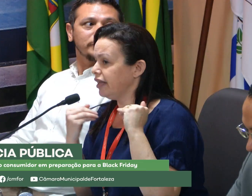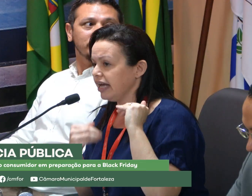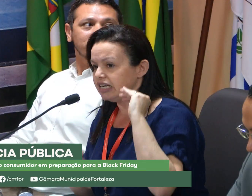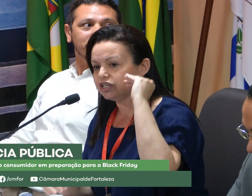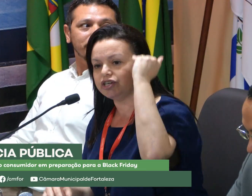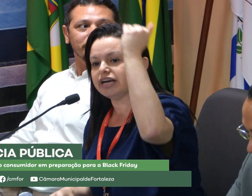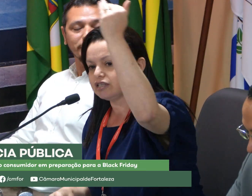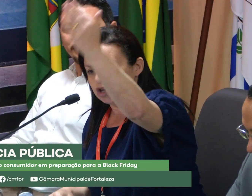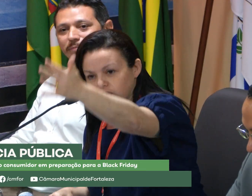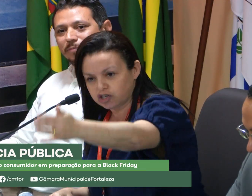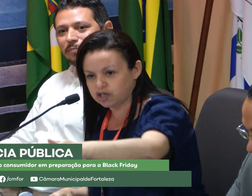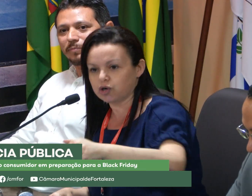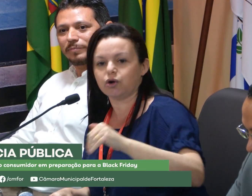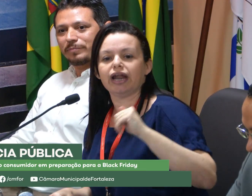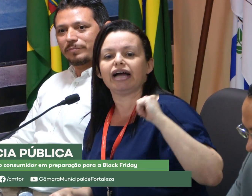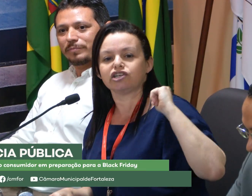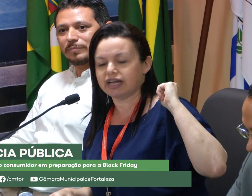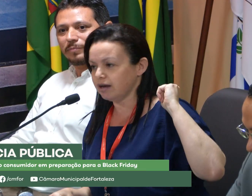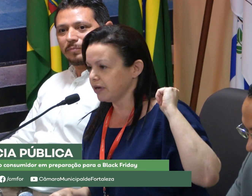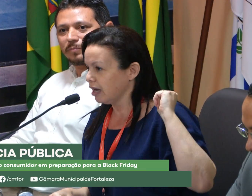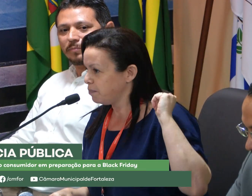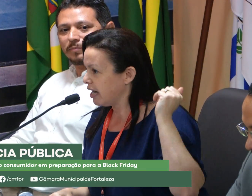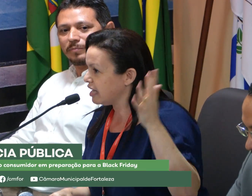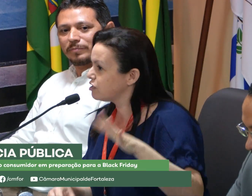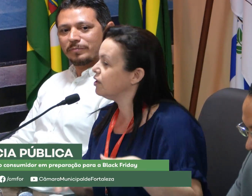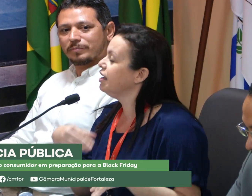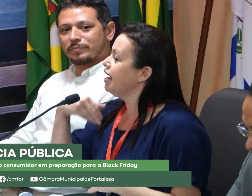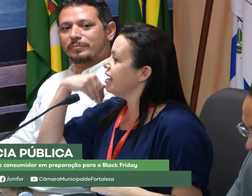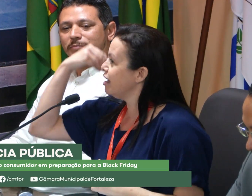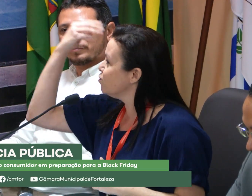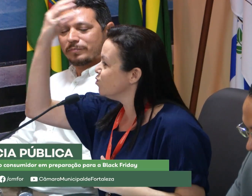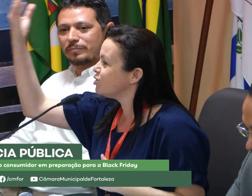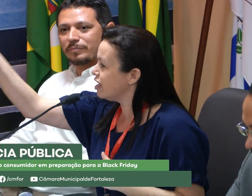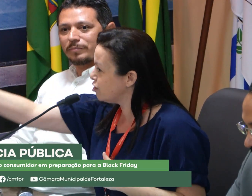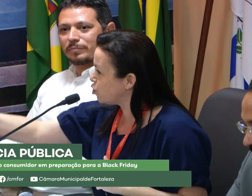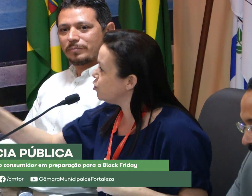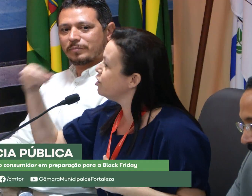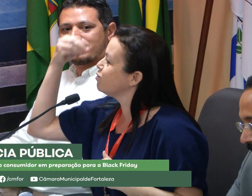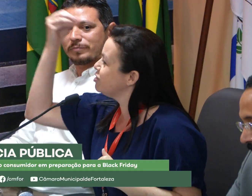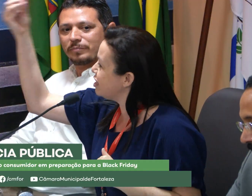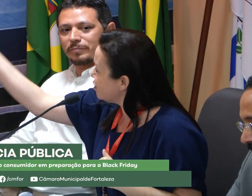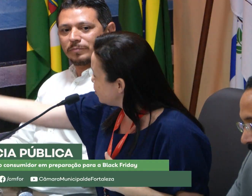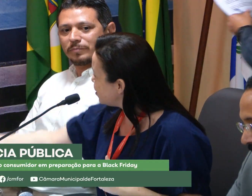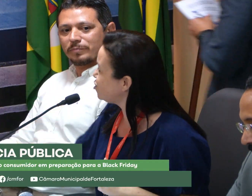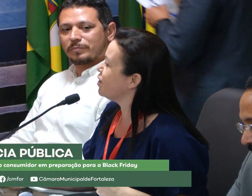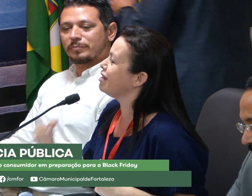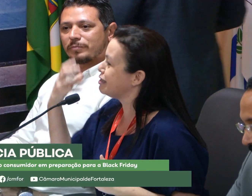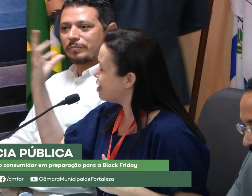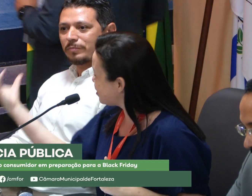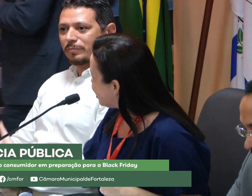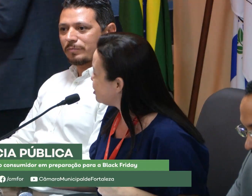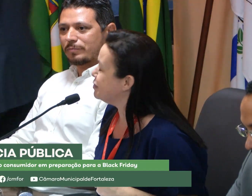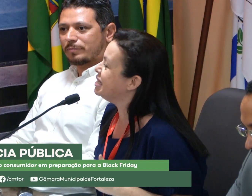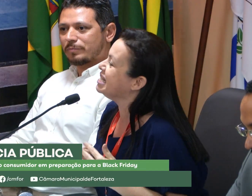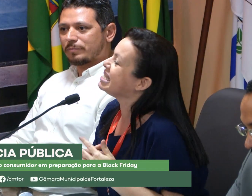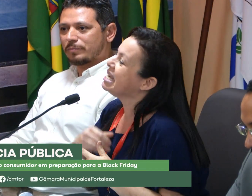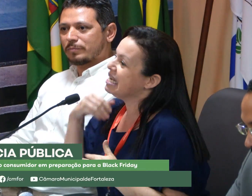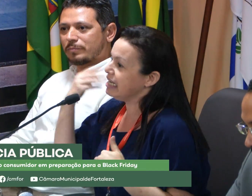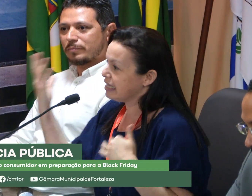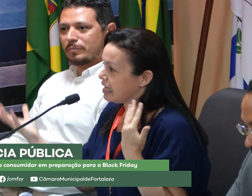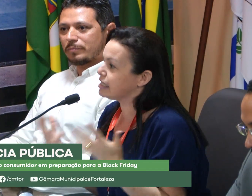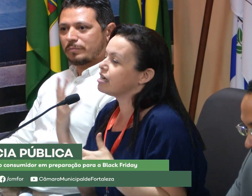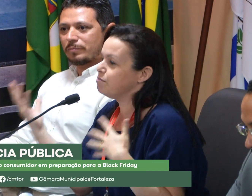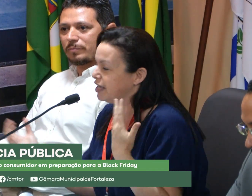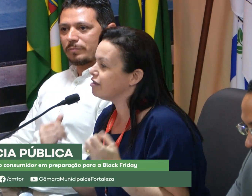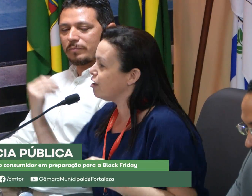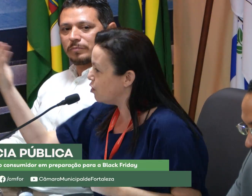fiscalizando desde as lojas de chocolate na época da Páscoa, os eletrônicos e os vestuários na época das mães,